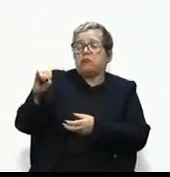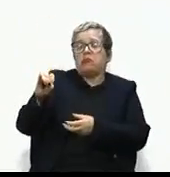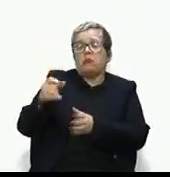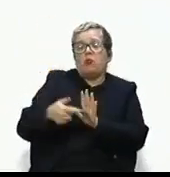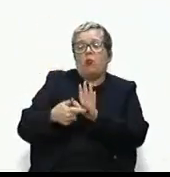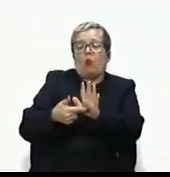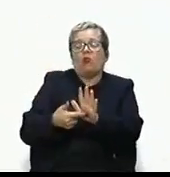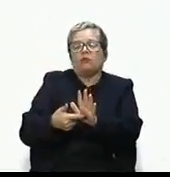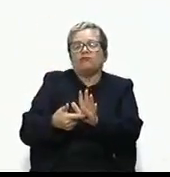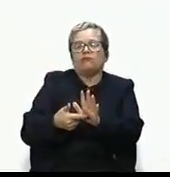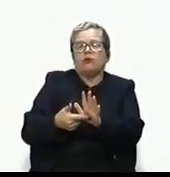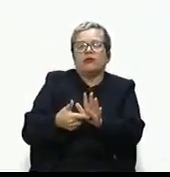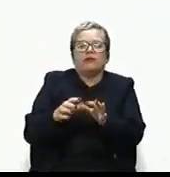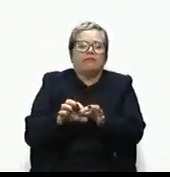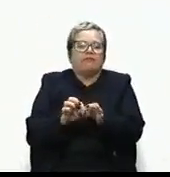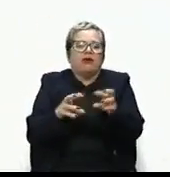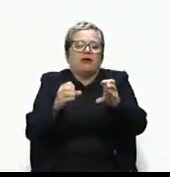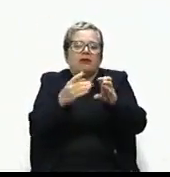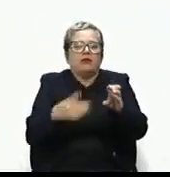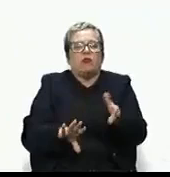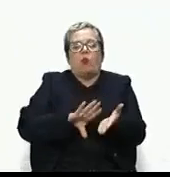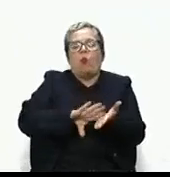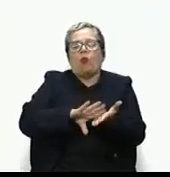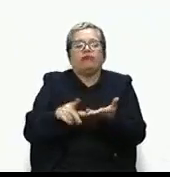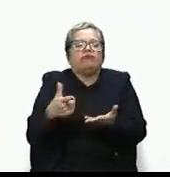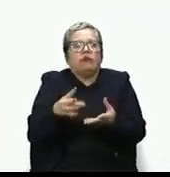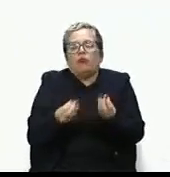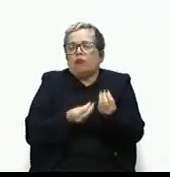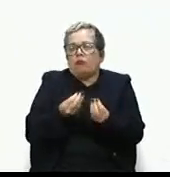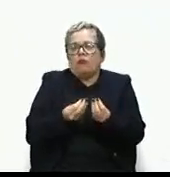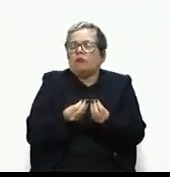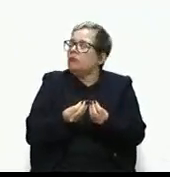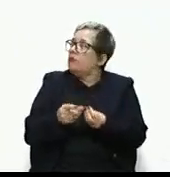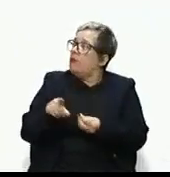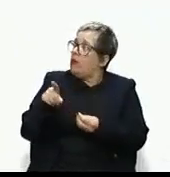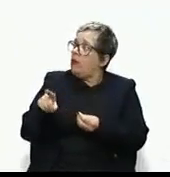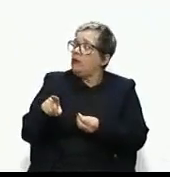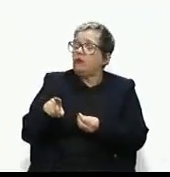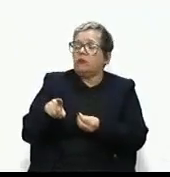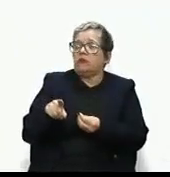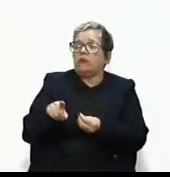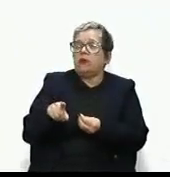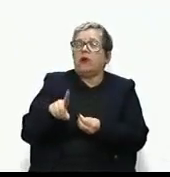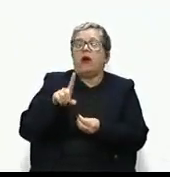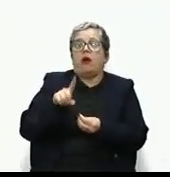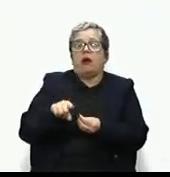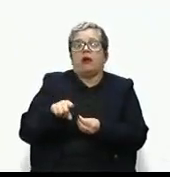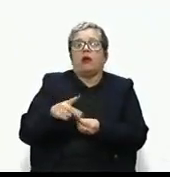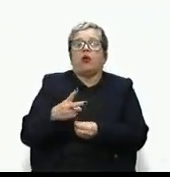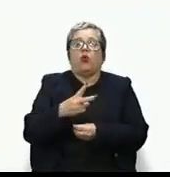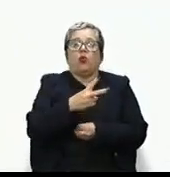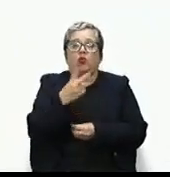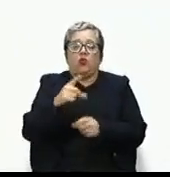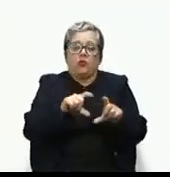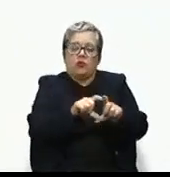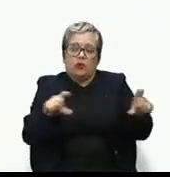direção, eu iria deixar elementos fora, então não tem como. Então, essa daqui que é do tipo 2 linhas